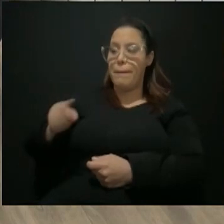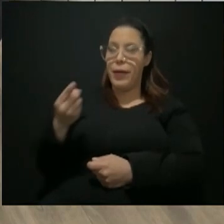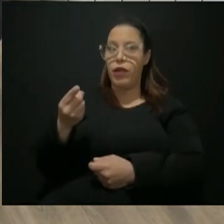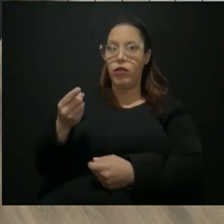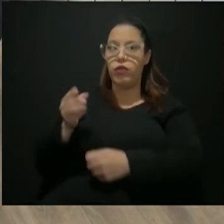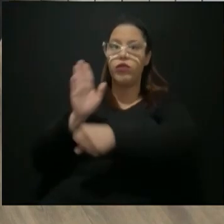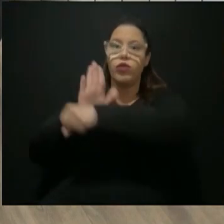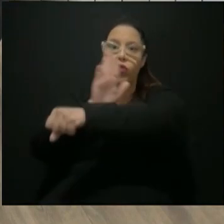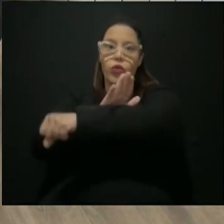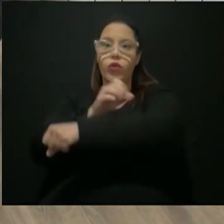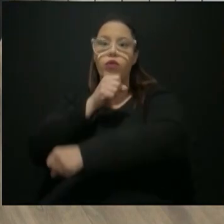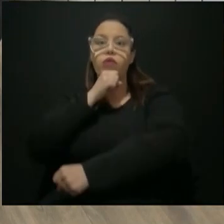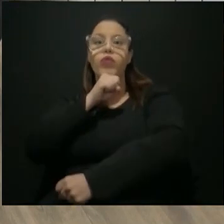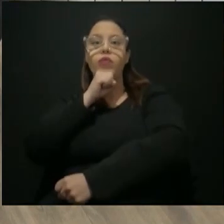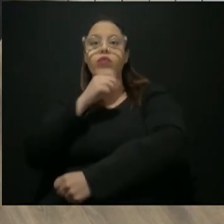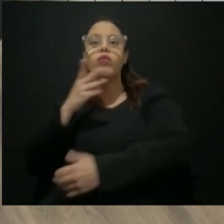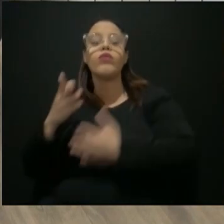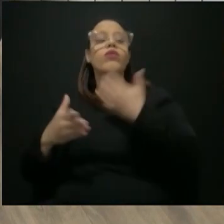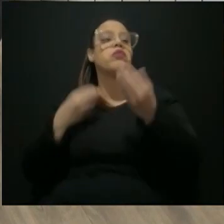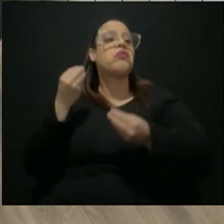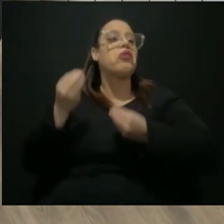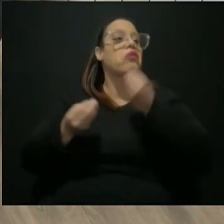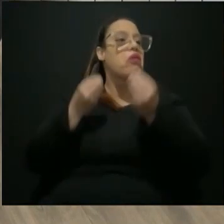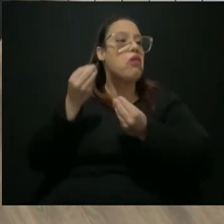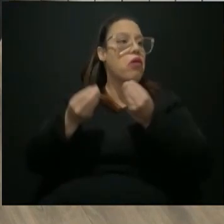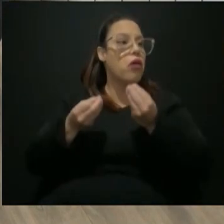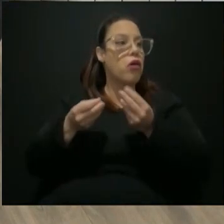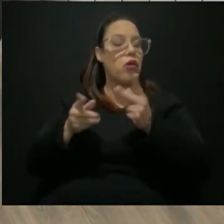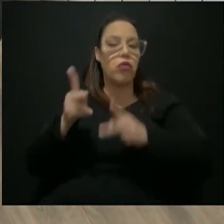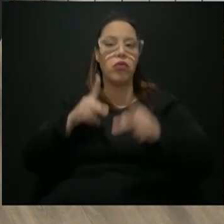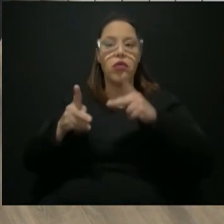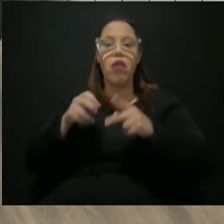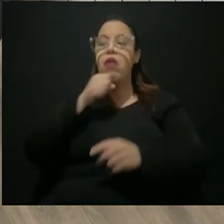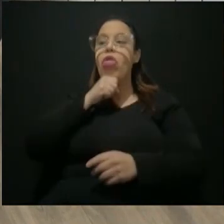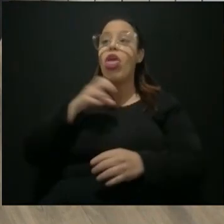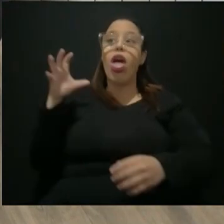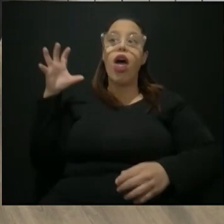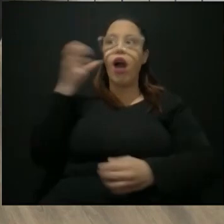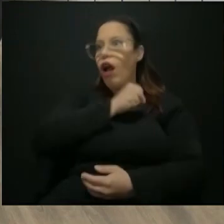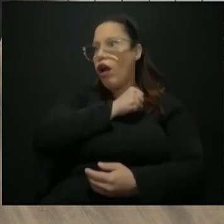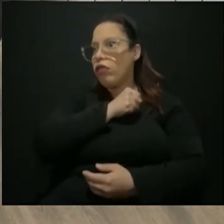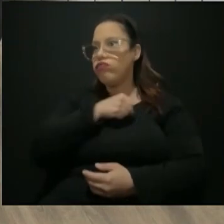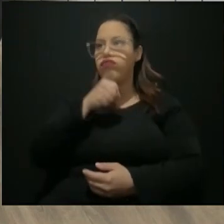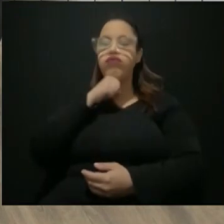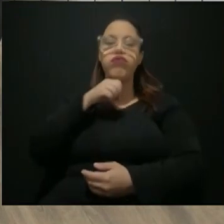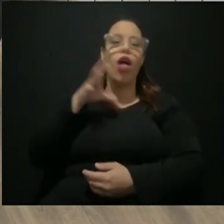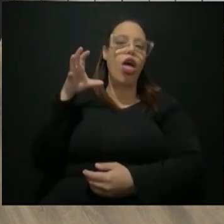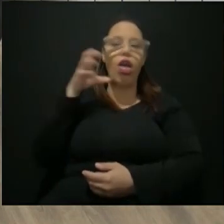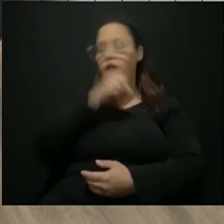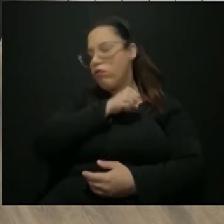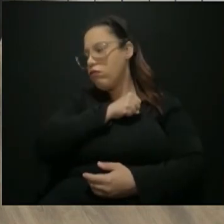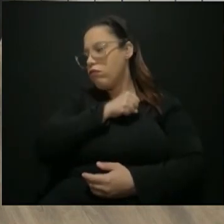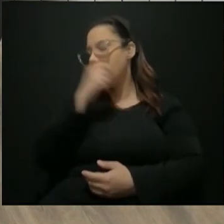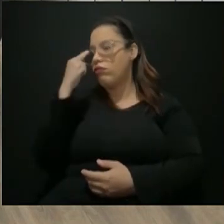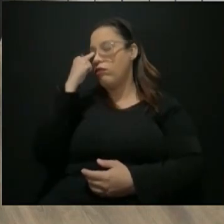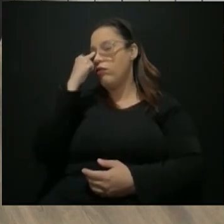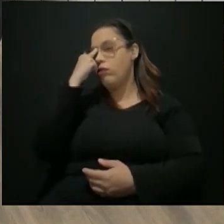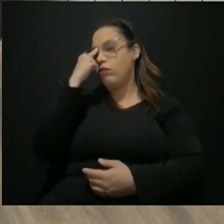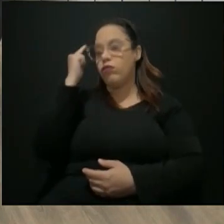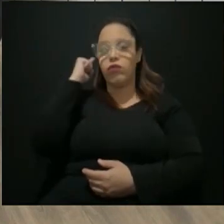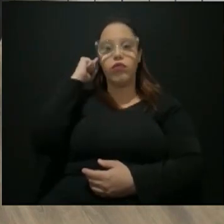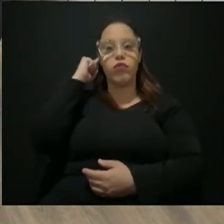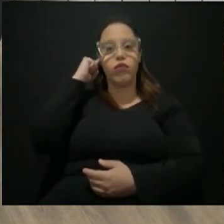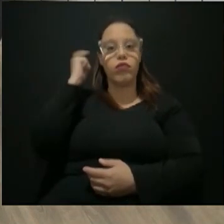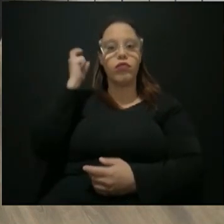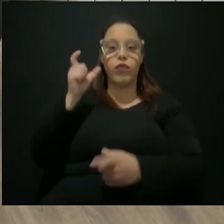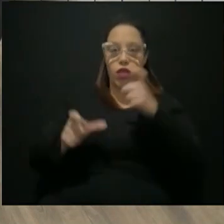Com a população brasileira envelhecendo rapidamente, envelhecendo muito e assim, alguns vão, igual você disse,